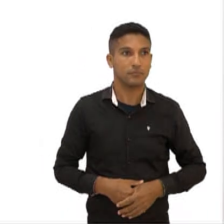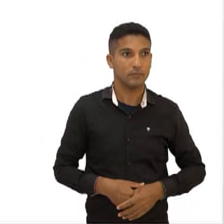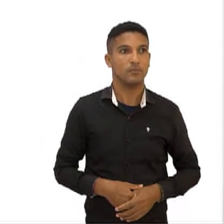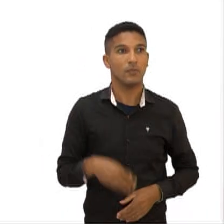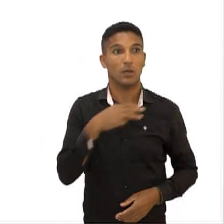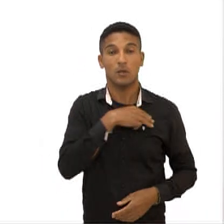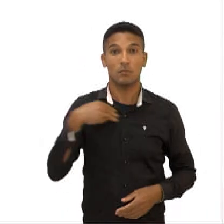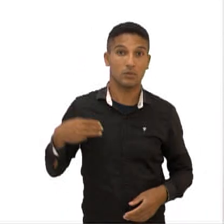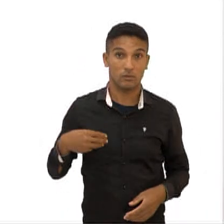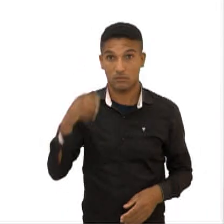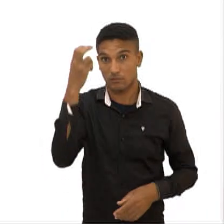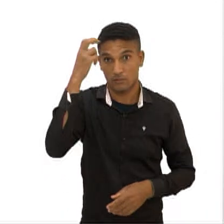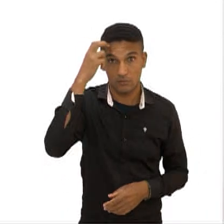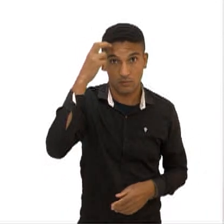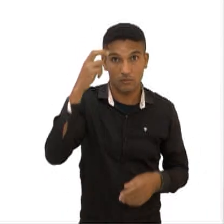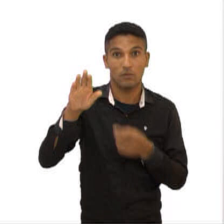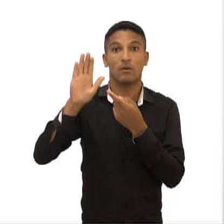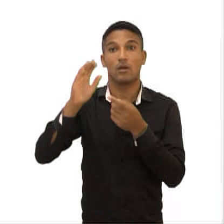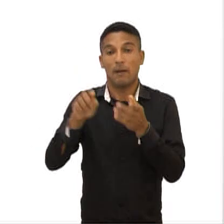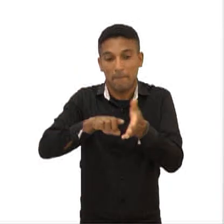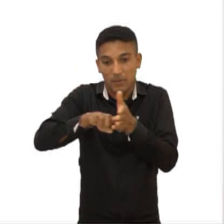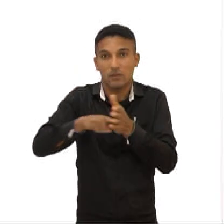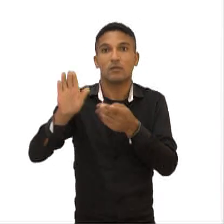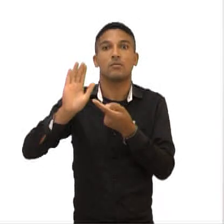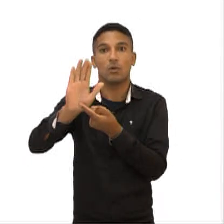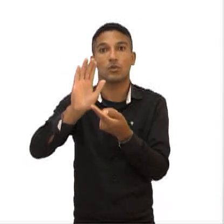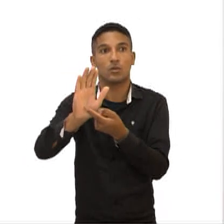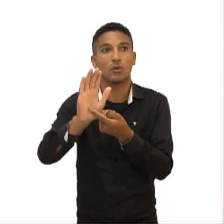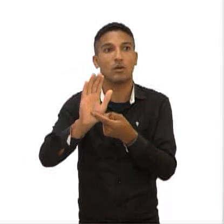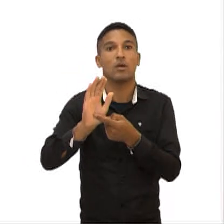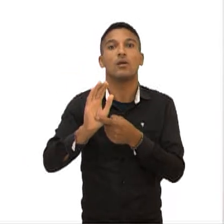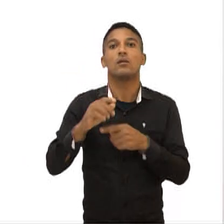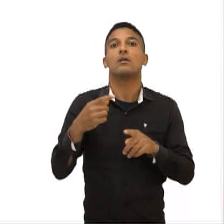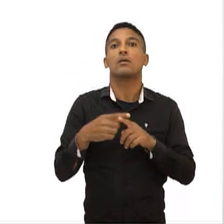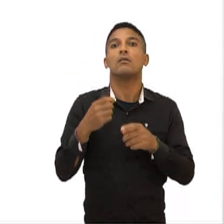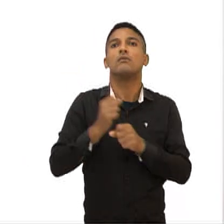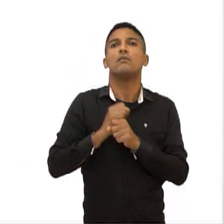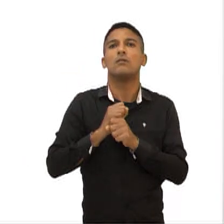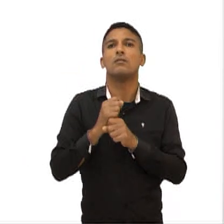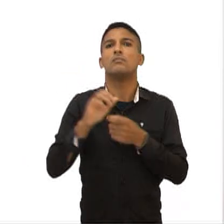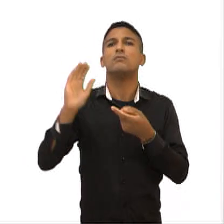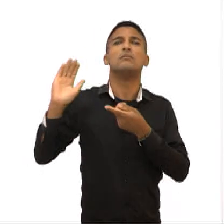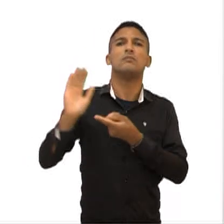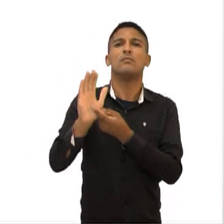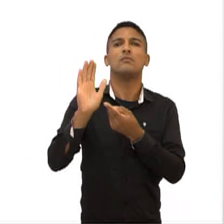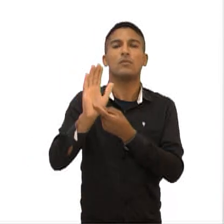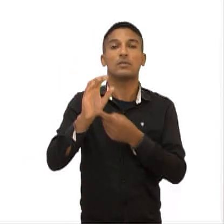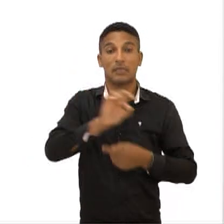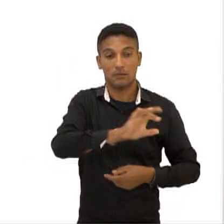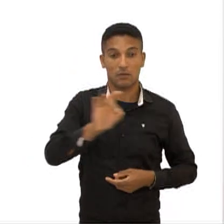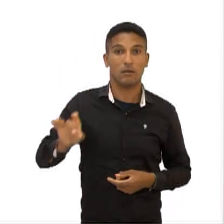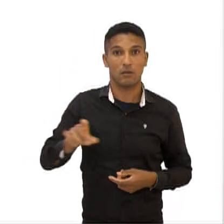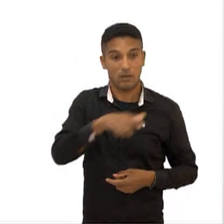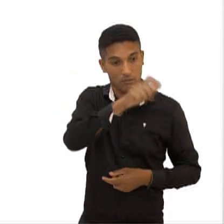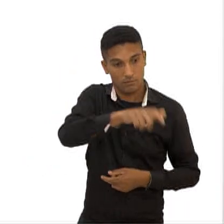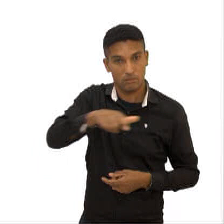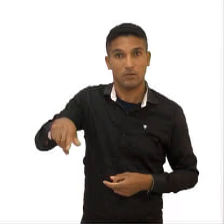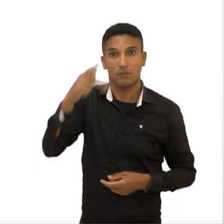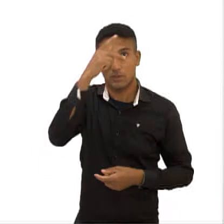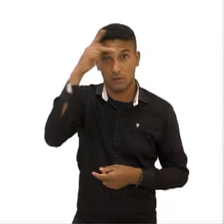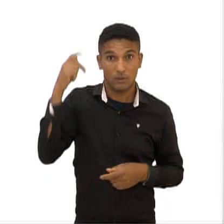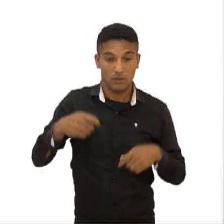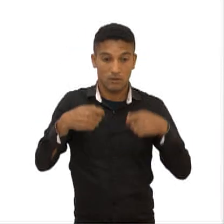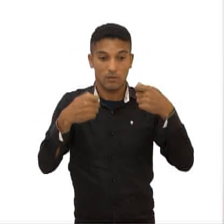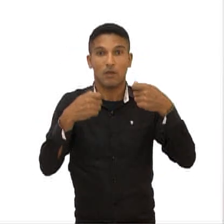si bien en los últimos años se ha avanzado en el reconocimiento del derecho de que cada ciudadano hable su idioma